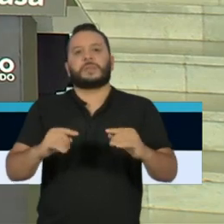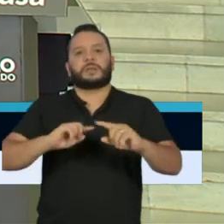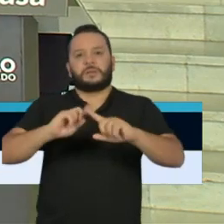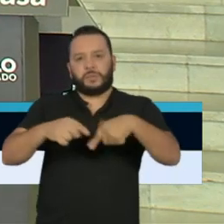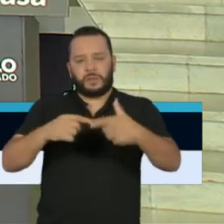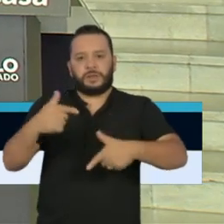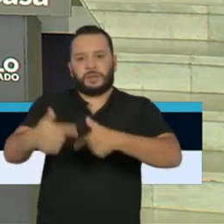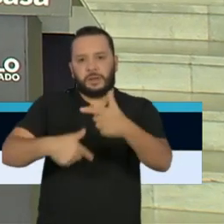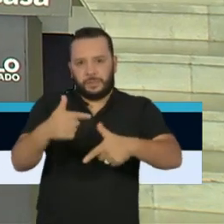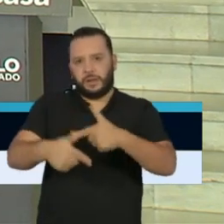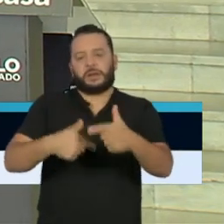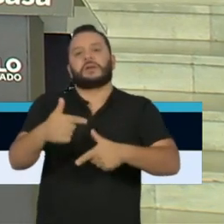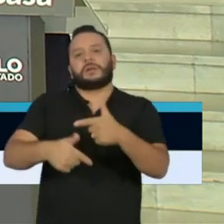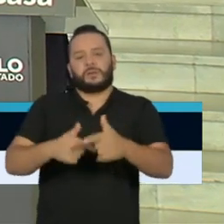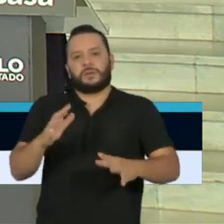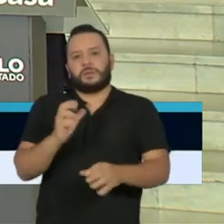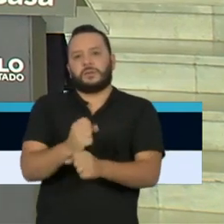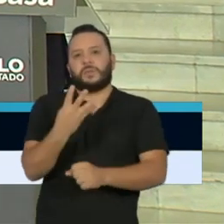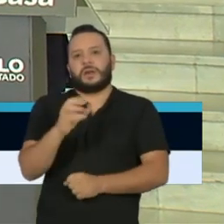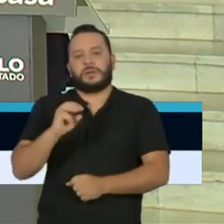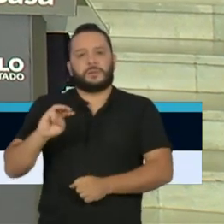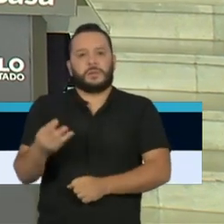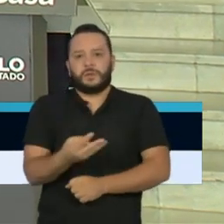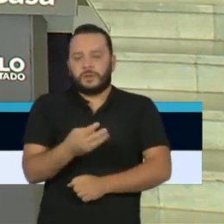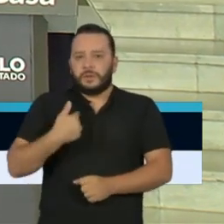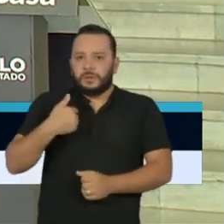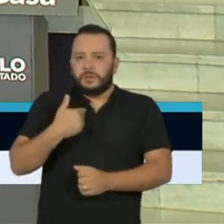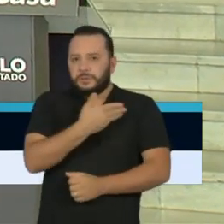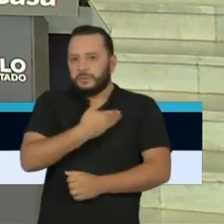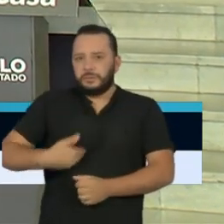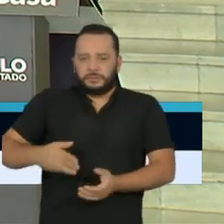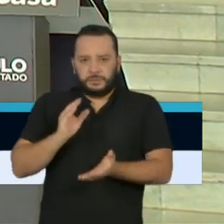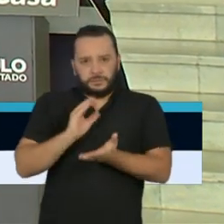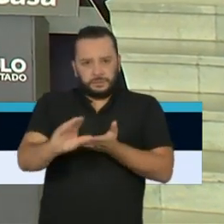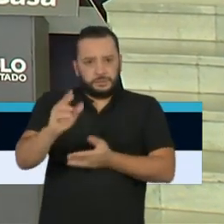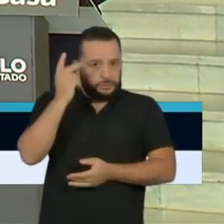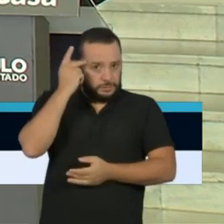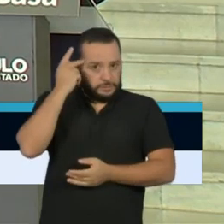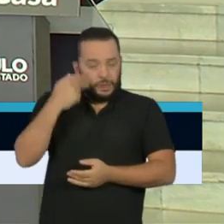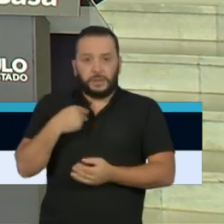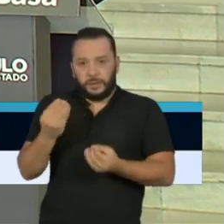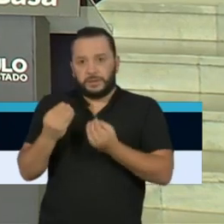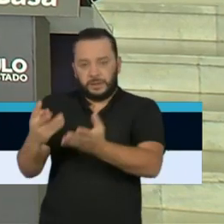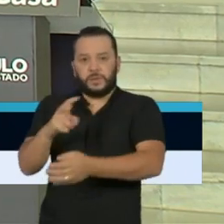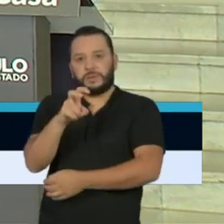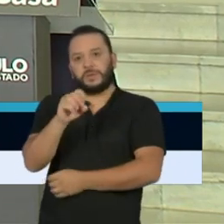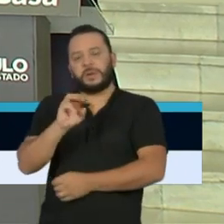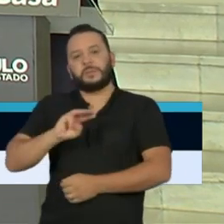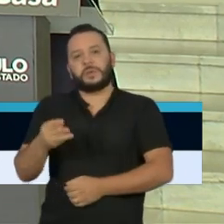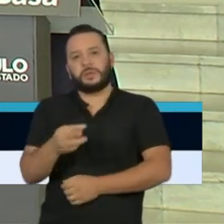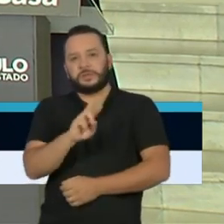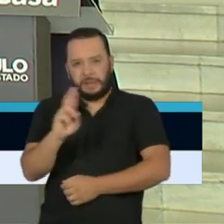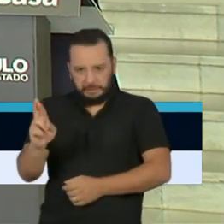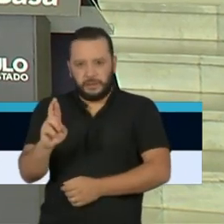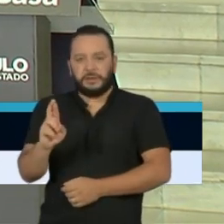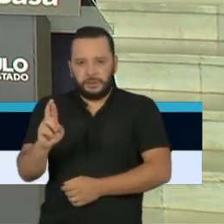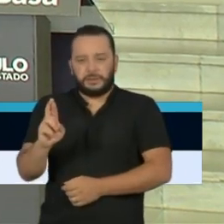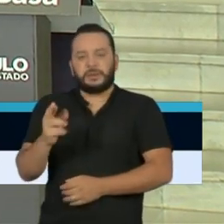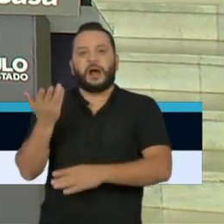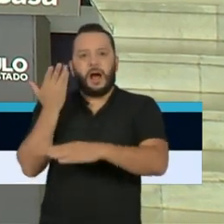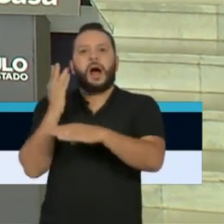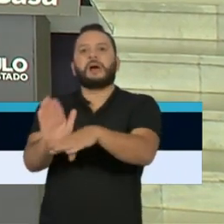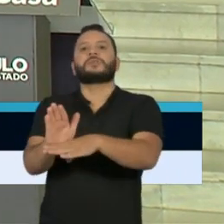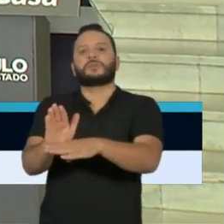operação do hospital. O governo do Estado de São Paulo ofereceu à Prefeitura de São Paulo R$50 milhões para